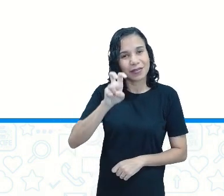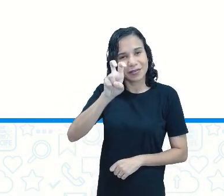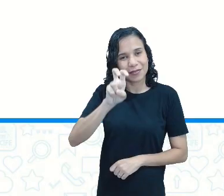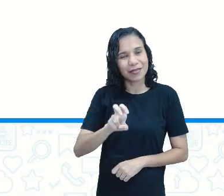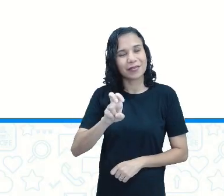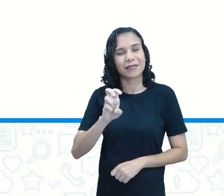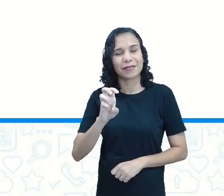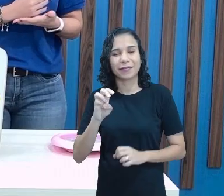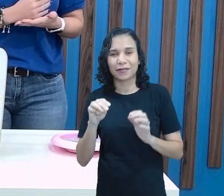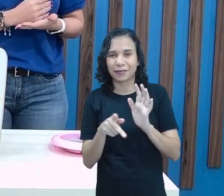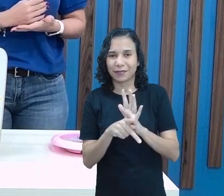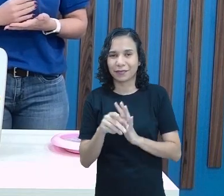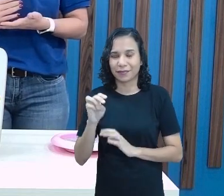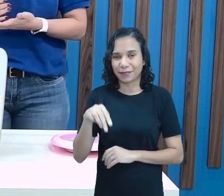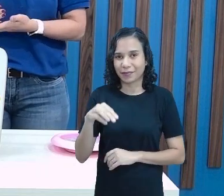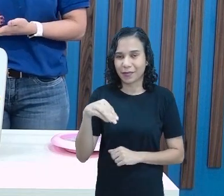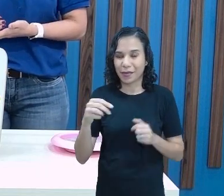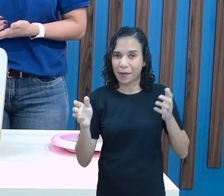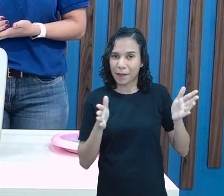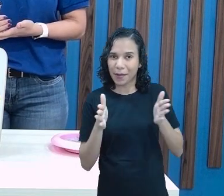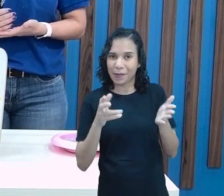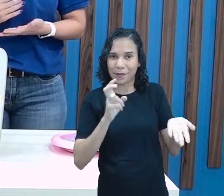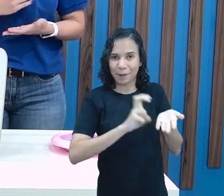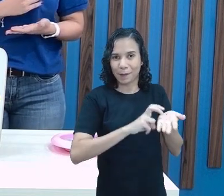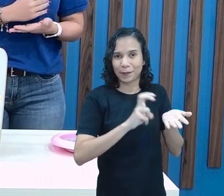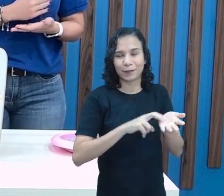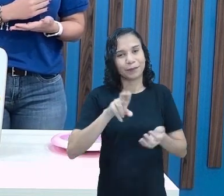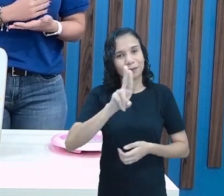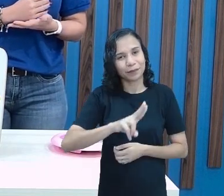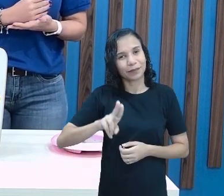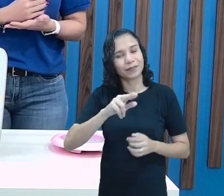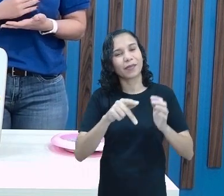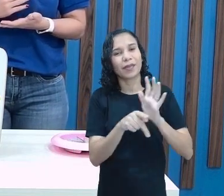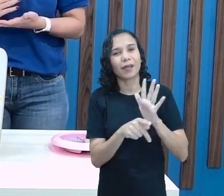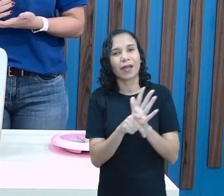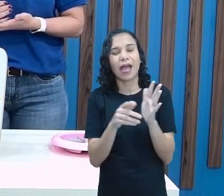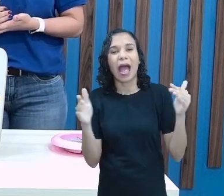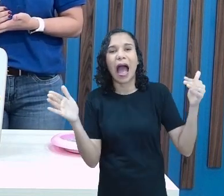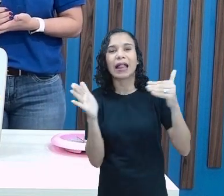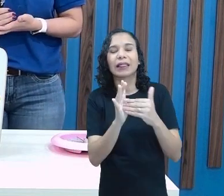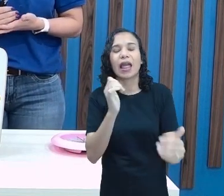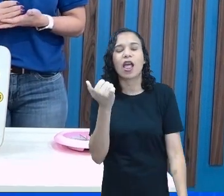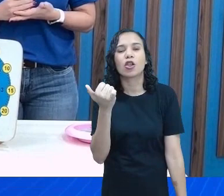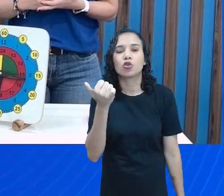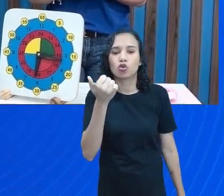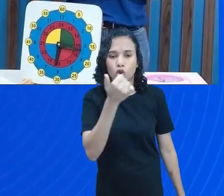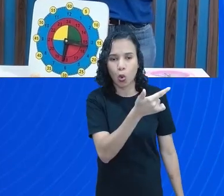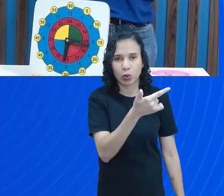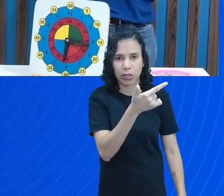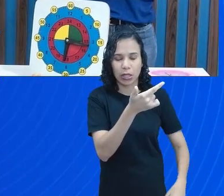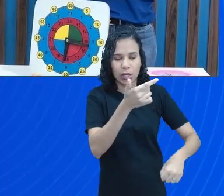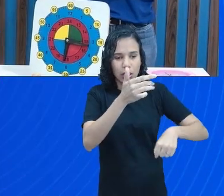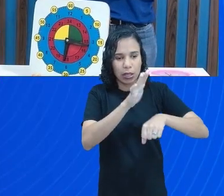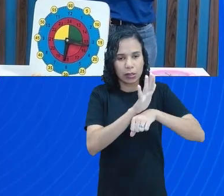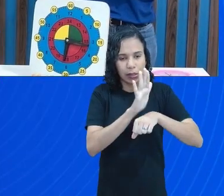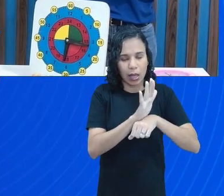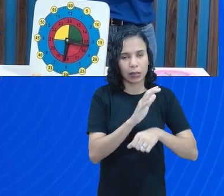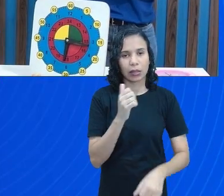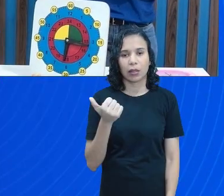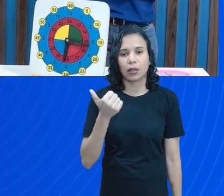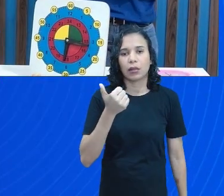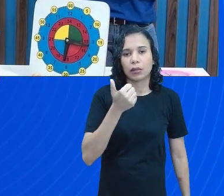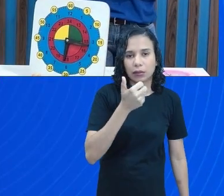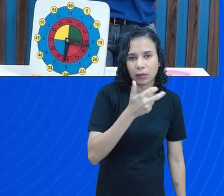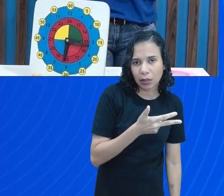16h55. No período da manhã, ele marca até 12 e quando chega à tarde, ele